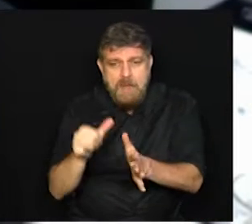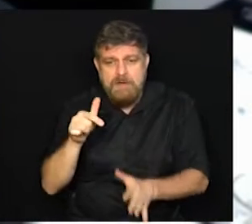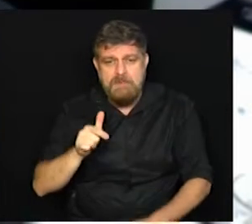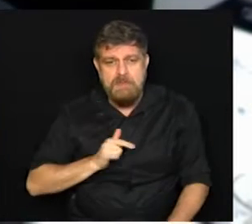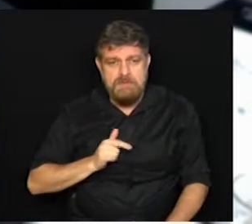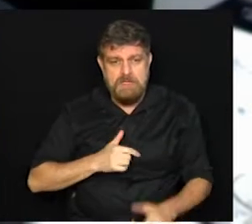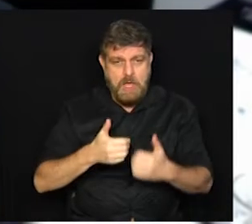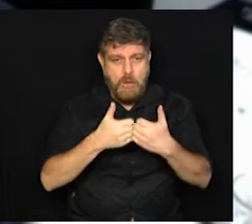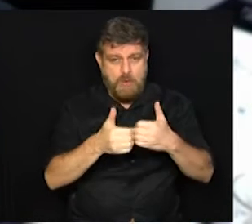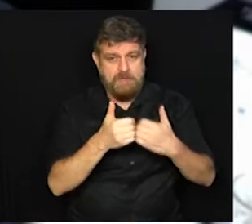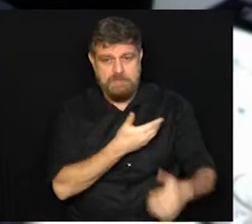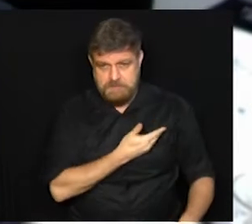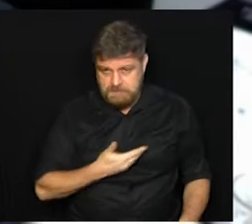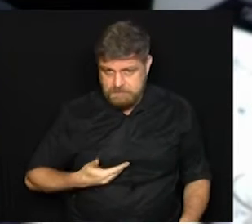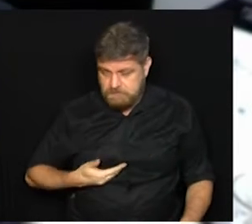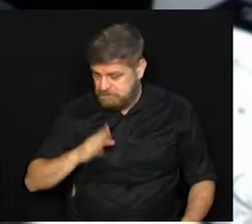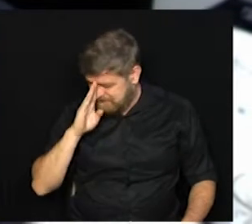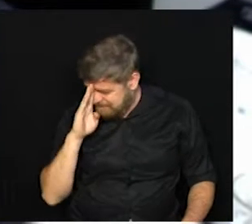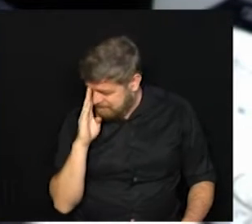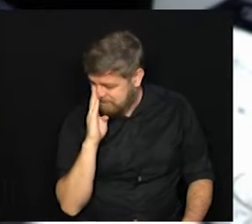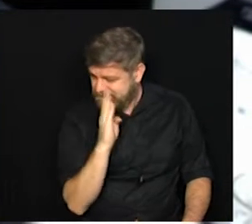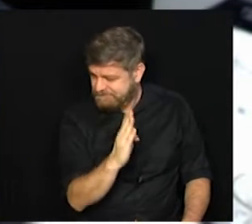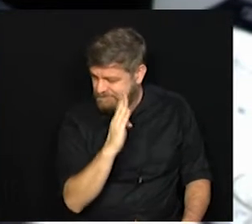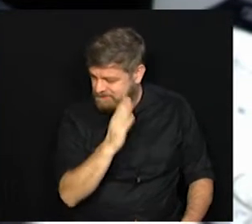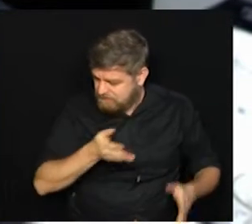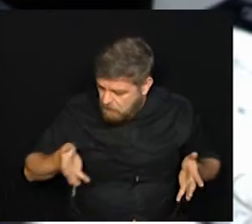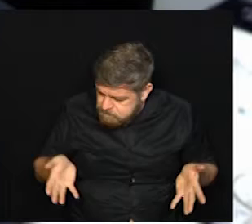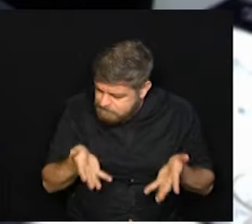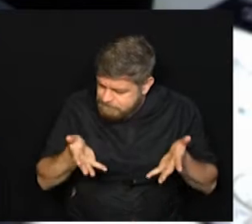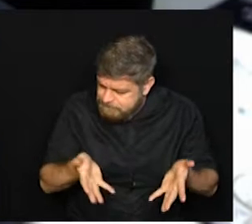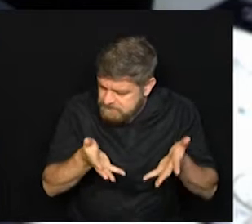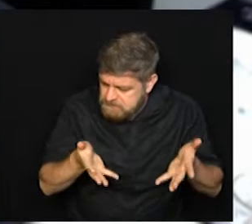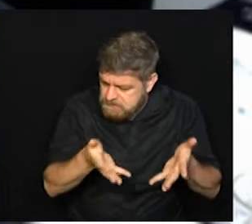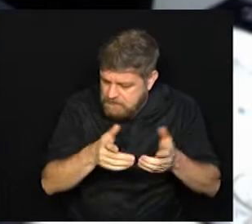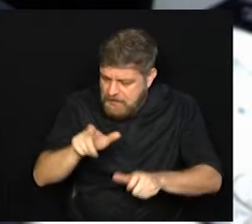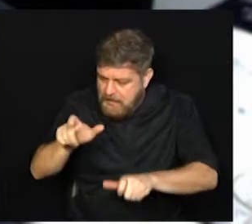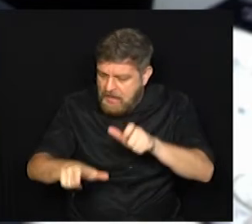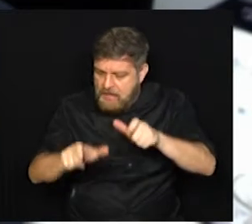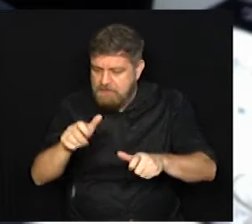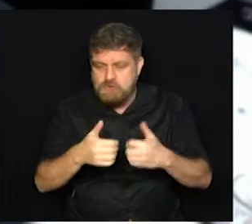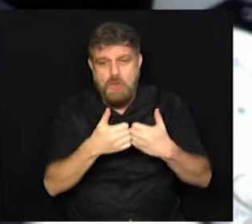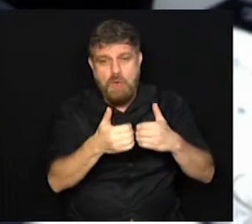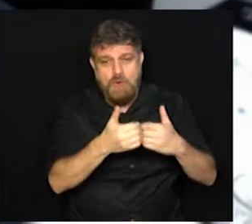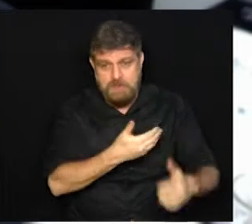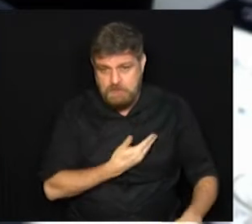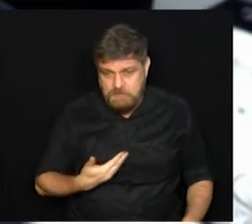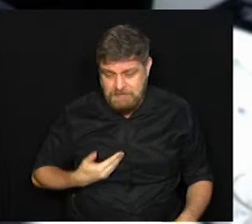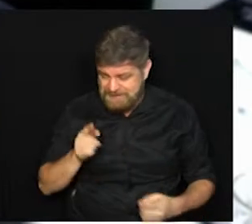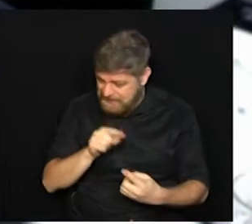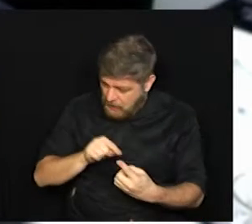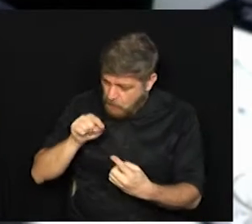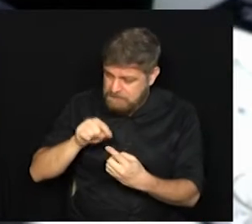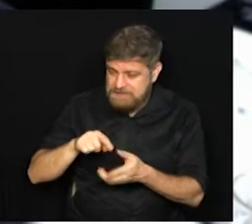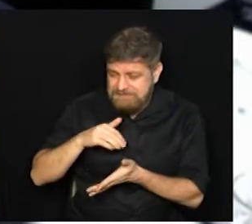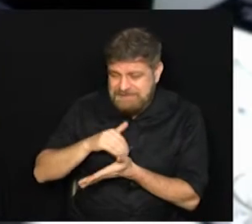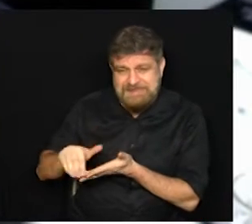público coletivo, priorizar o transporte público coletivo. Essa é uma das metas da nossa secretaria e nós vamos